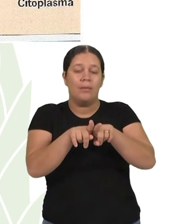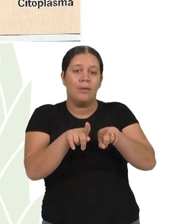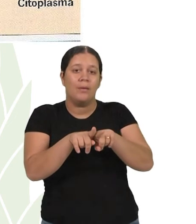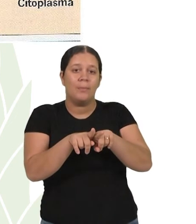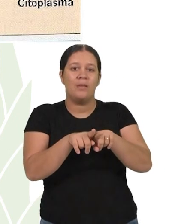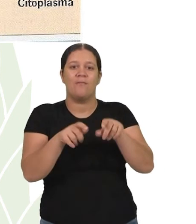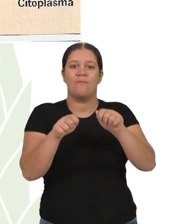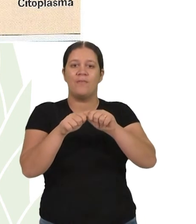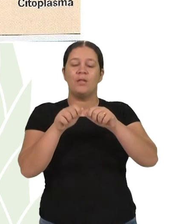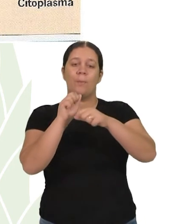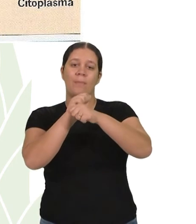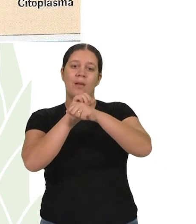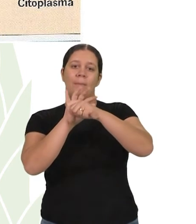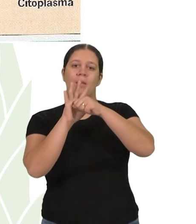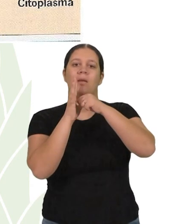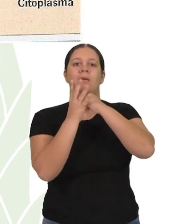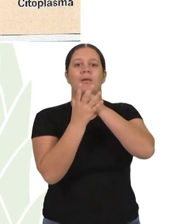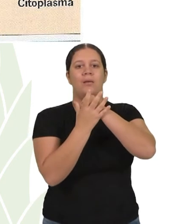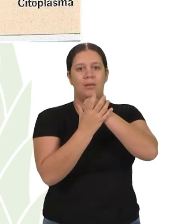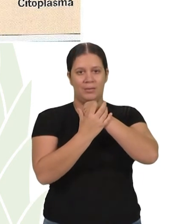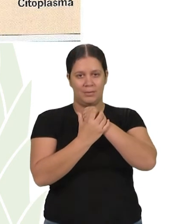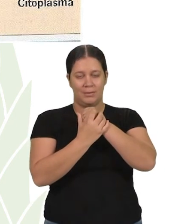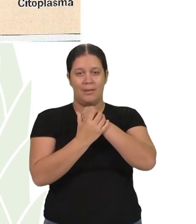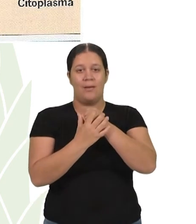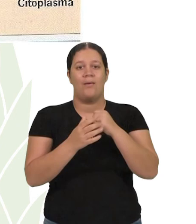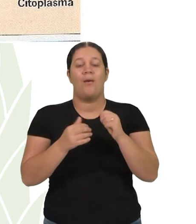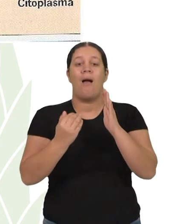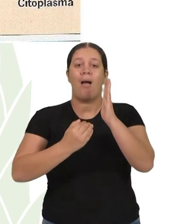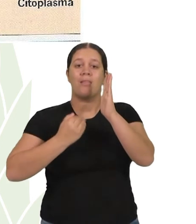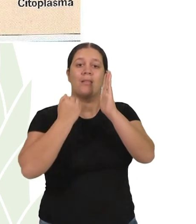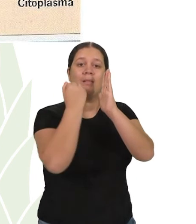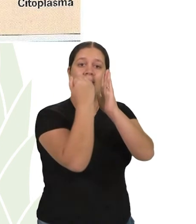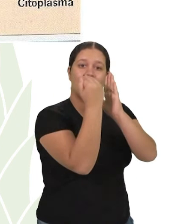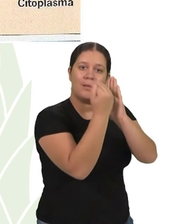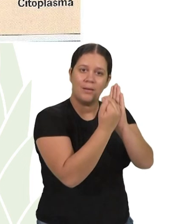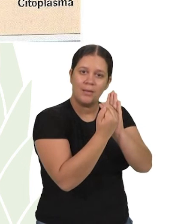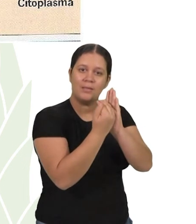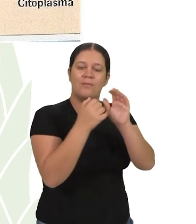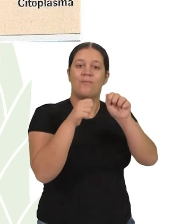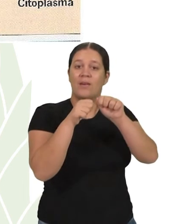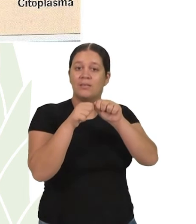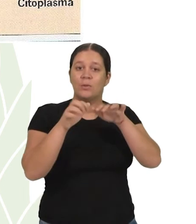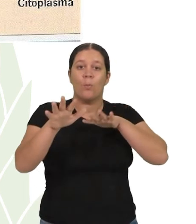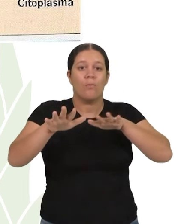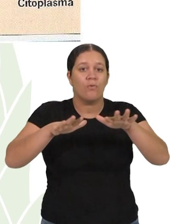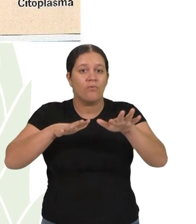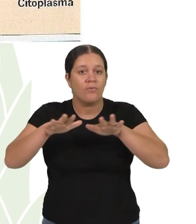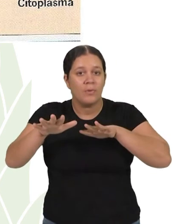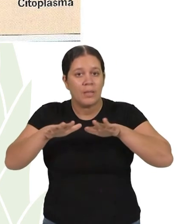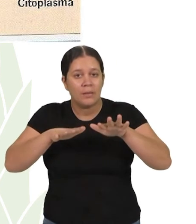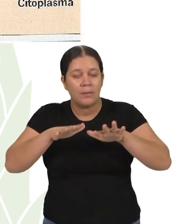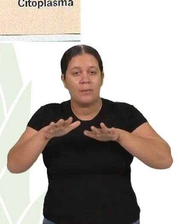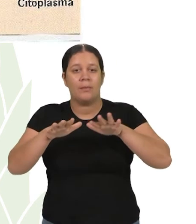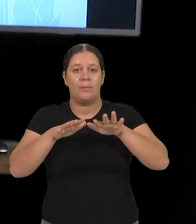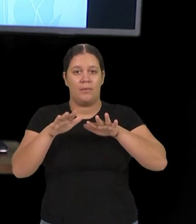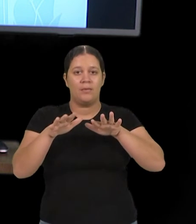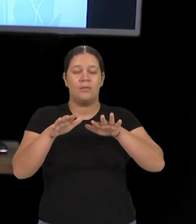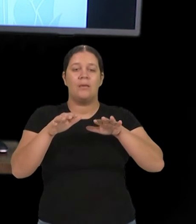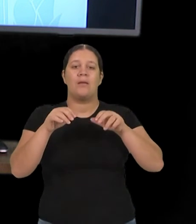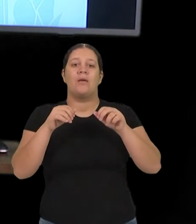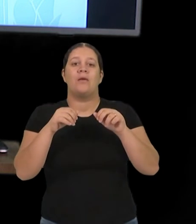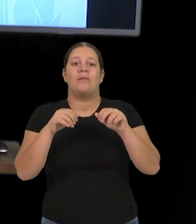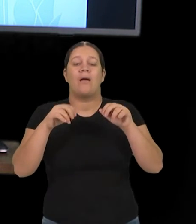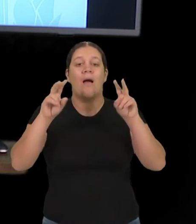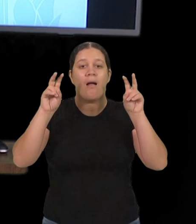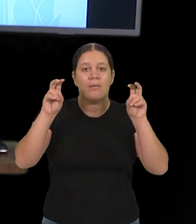feito também pela membrana plasmática, tá? Então, além dessa função, desses movimentos dela para,